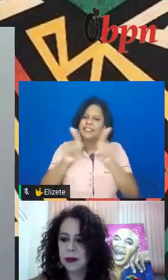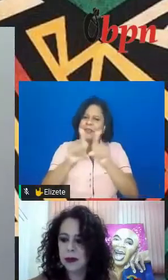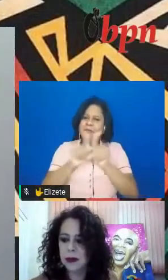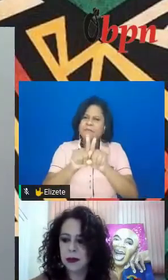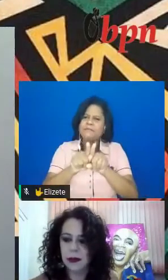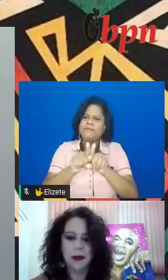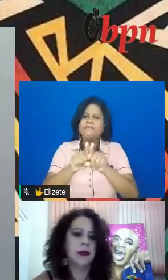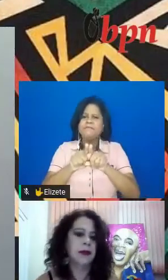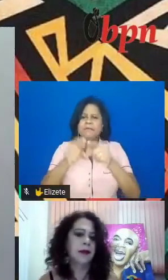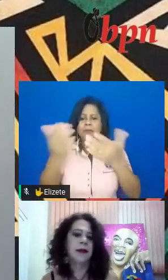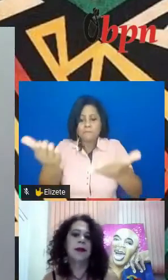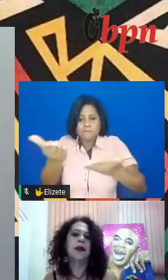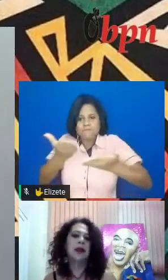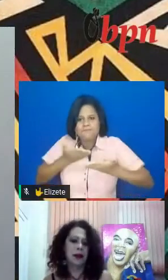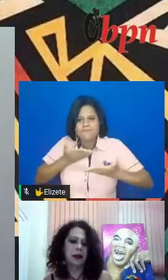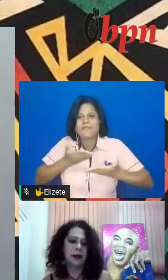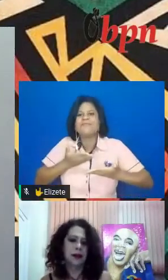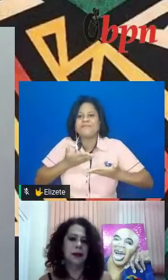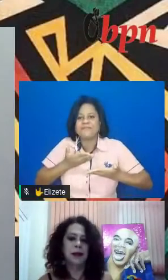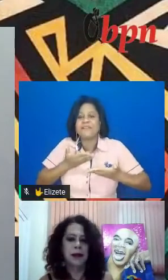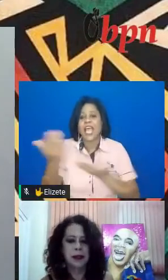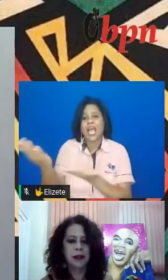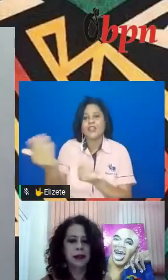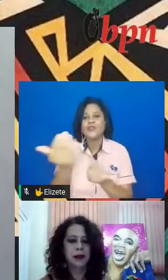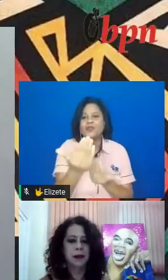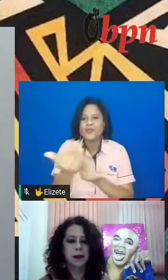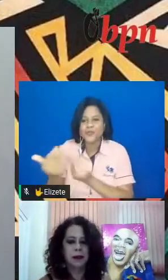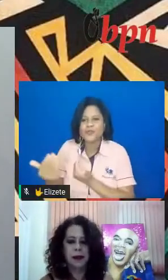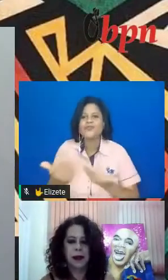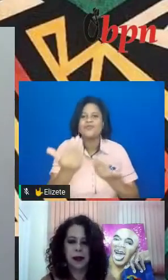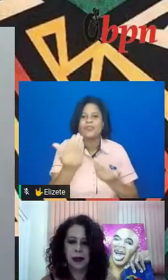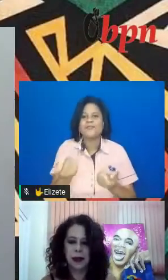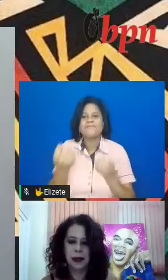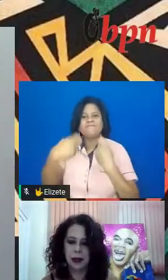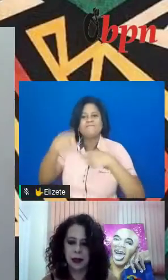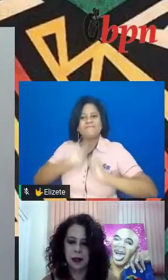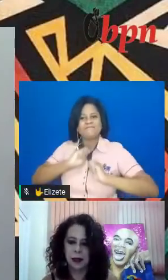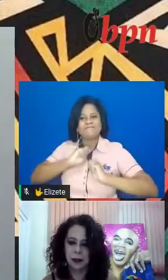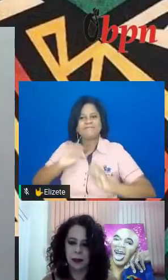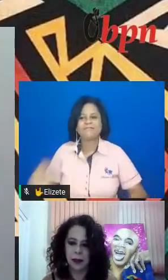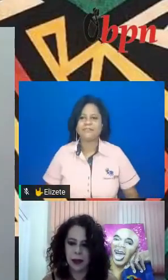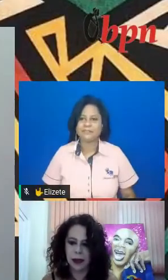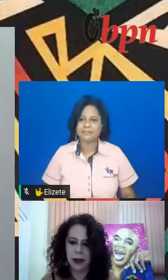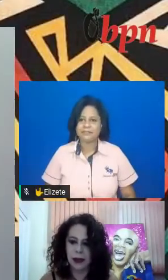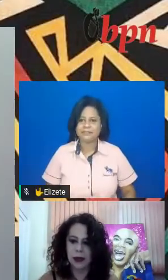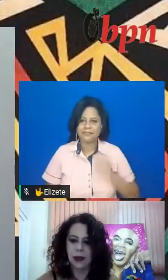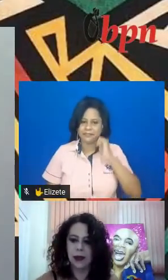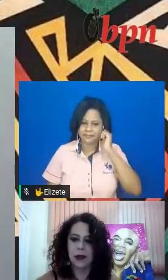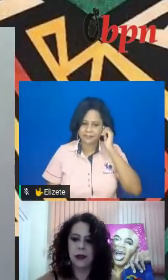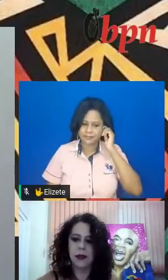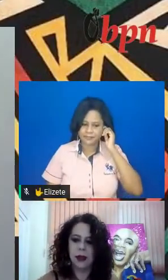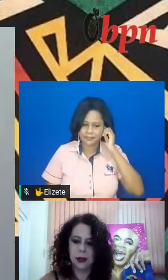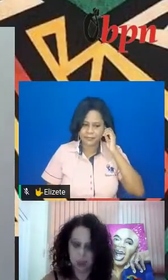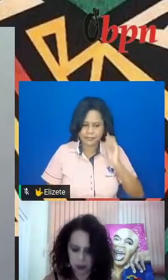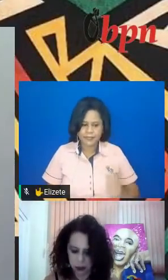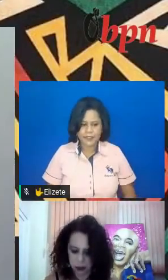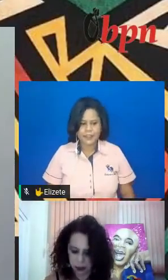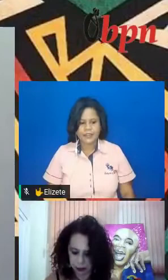recepção que essa juventude me dá. Bom, pensando